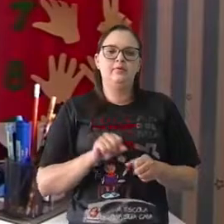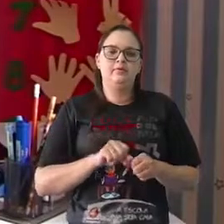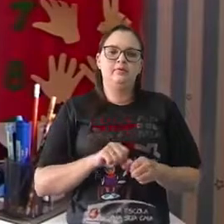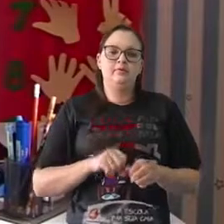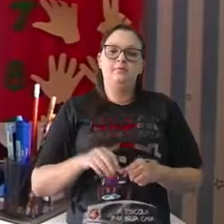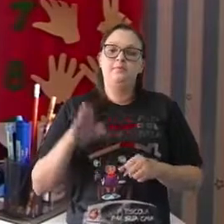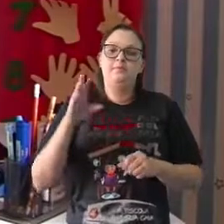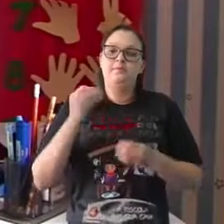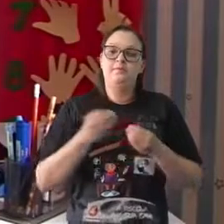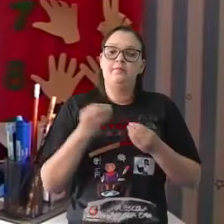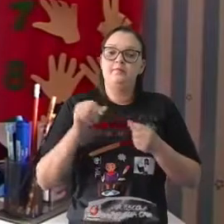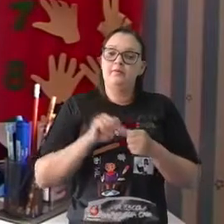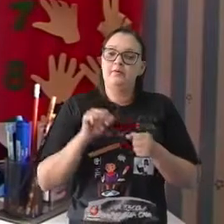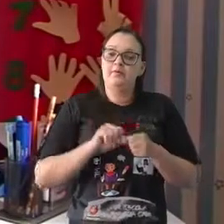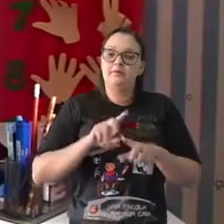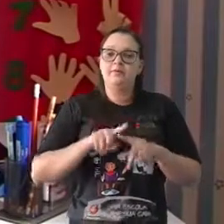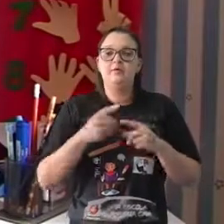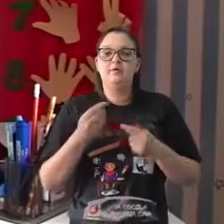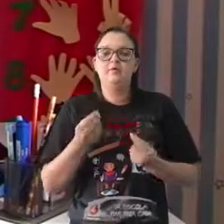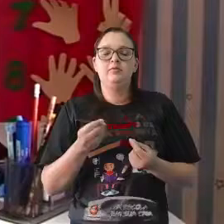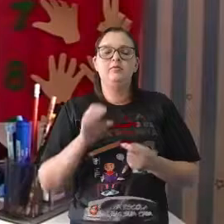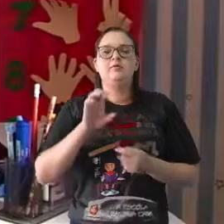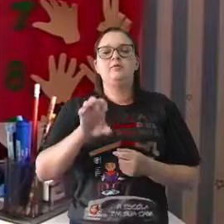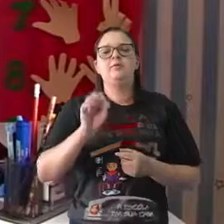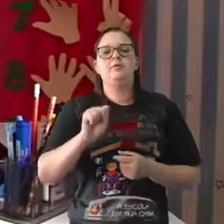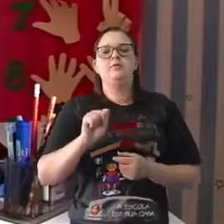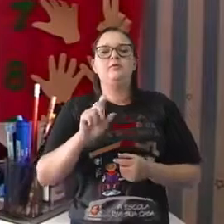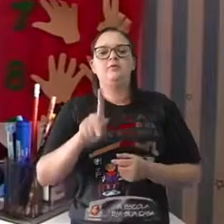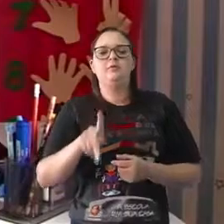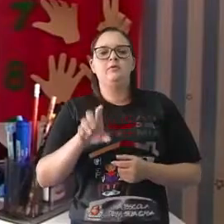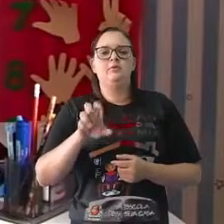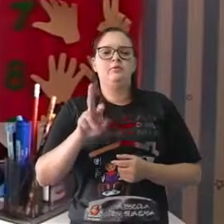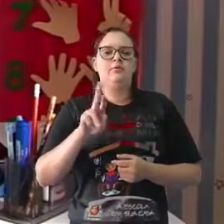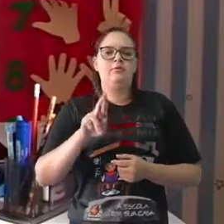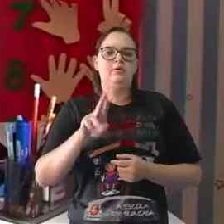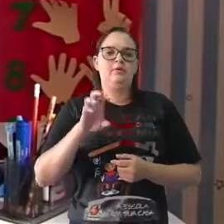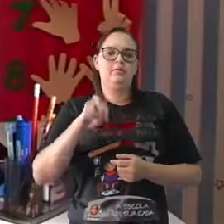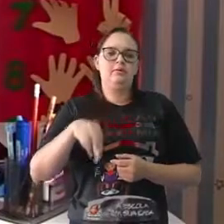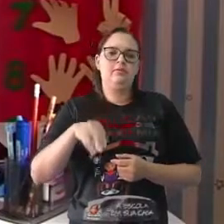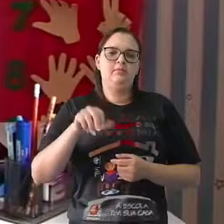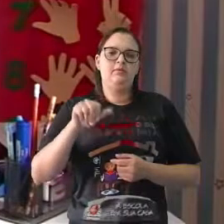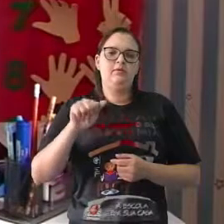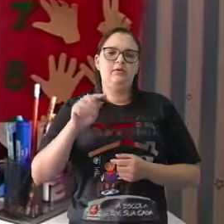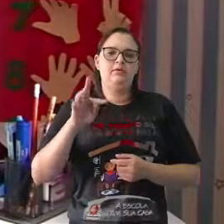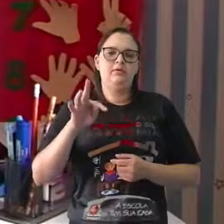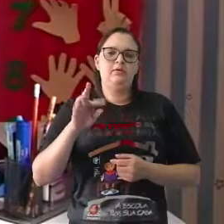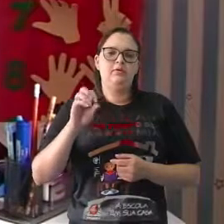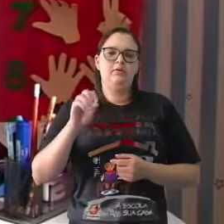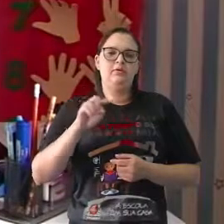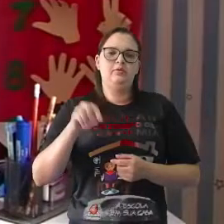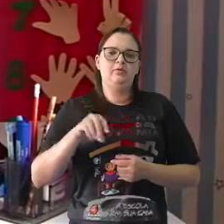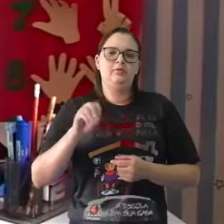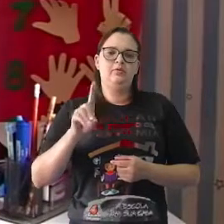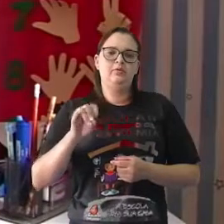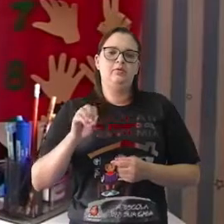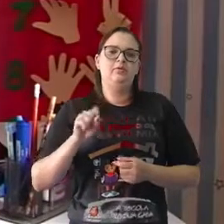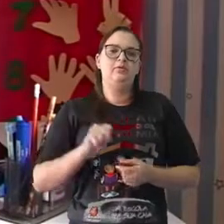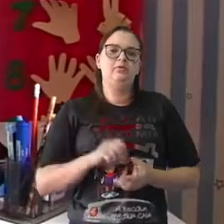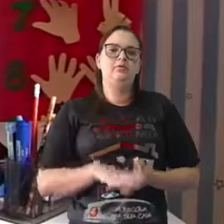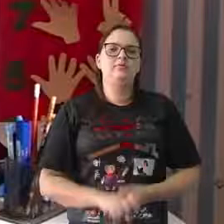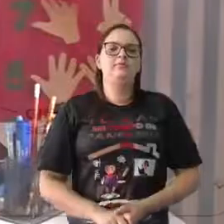esse hormônio vai agir em células específicas. Então, cada hormônio tem sua célula específica de atuação.